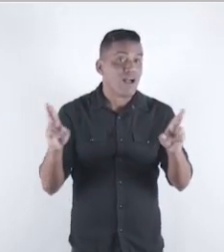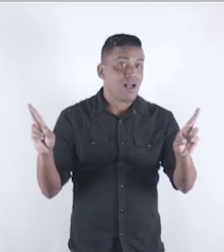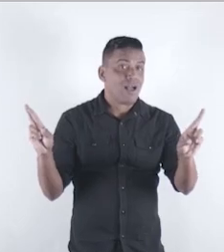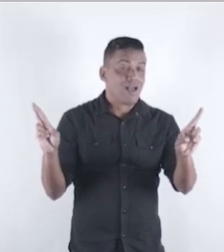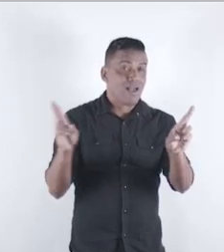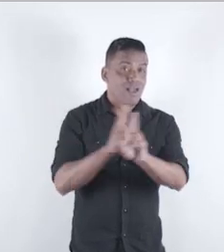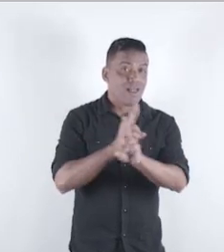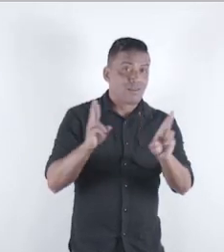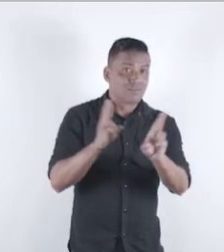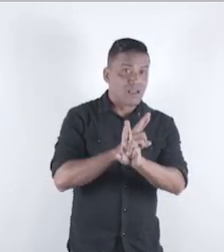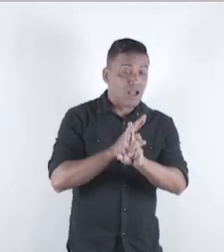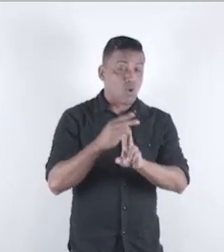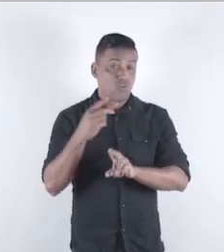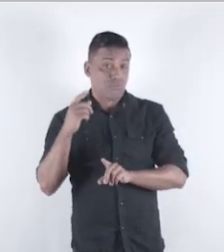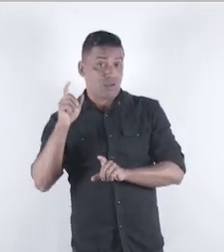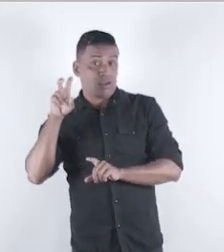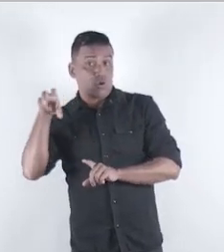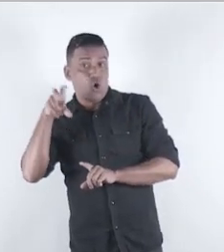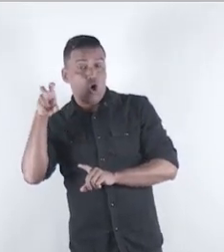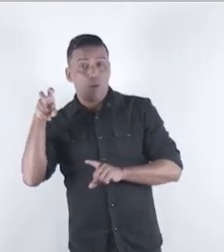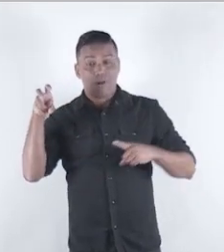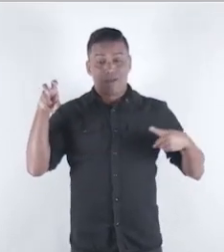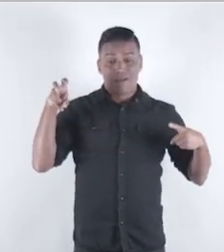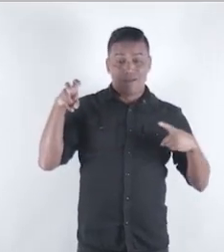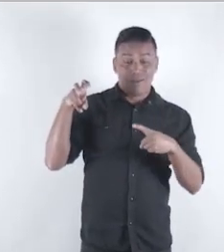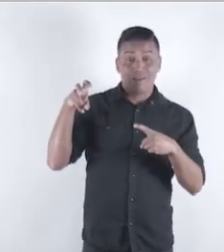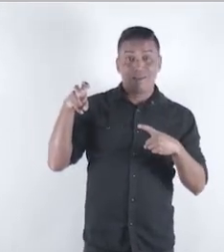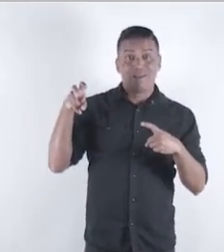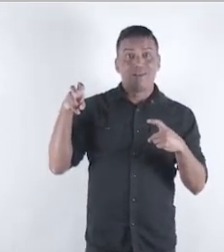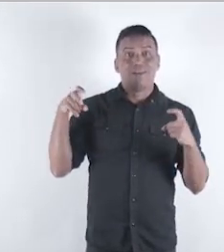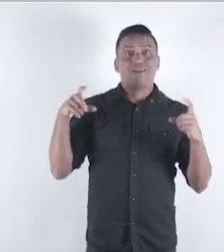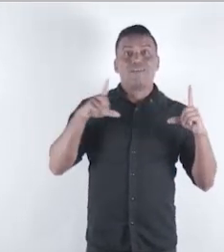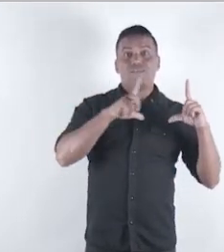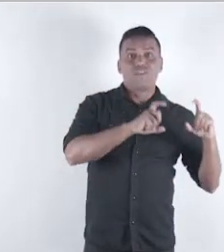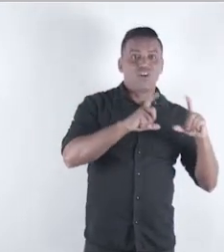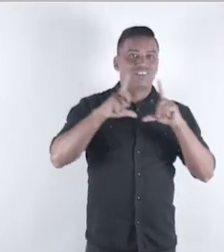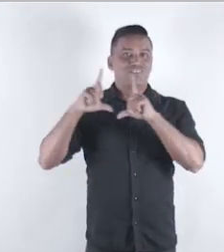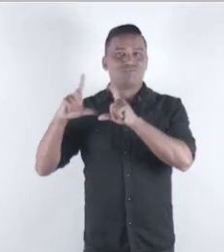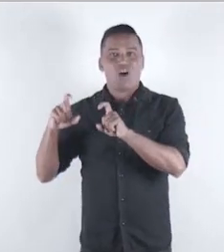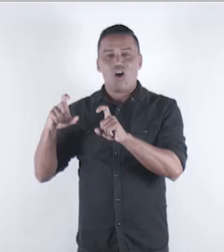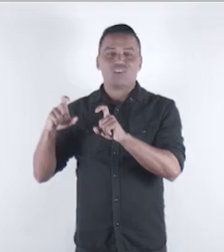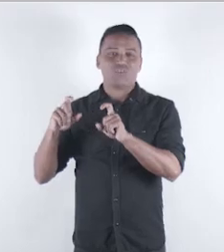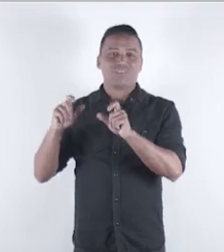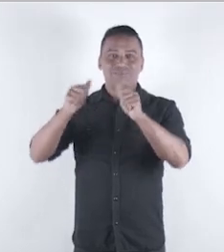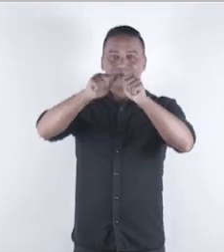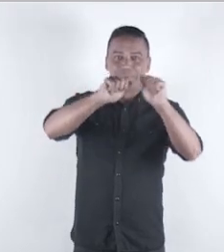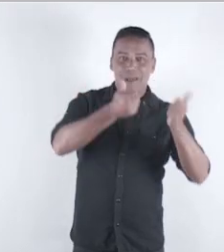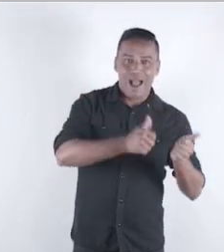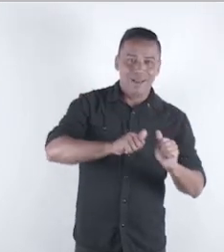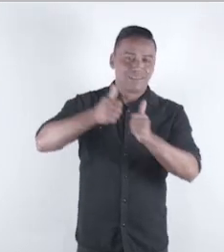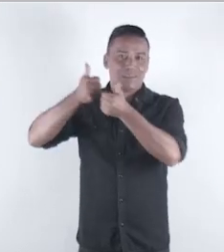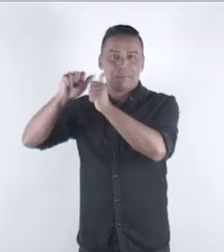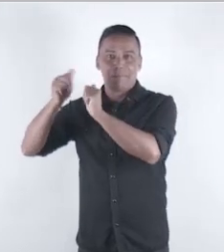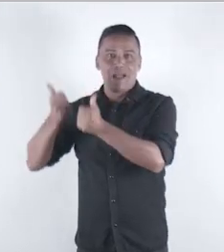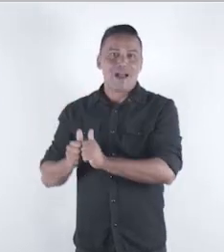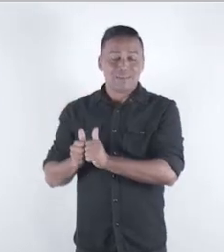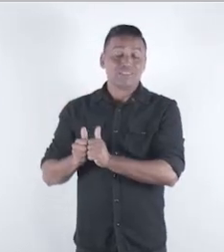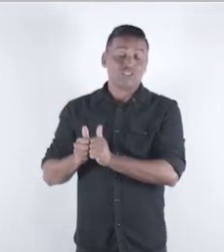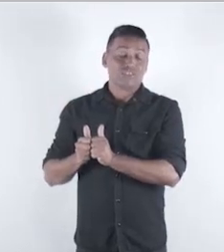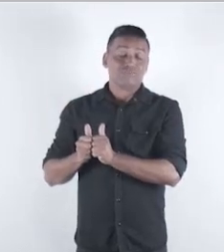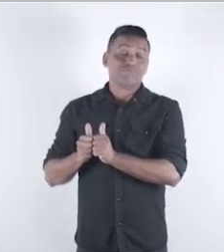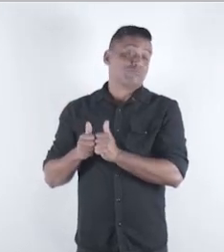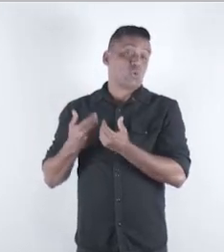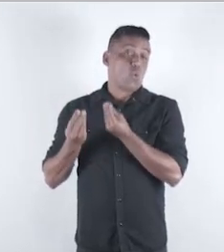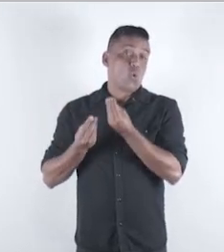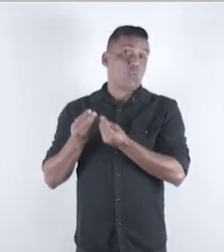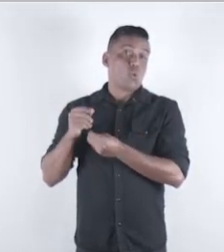entre uma e outra através da fotografia e da postura delas, né? Da forma com que